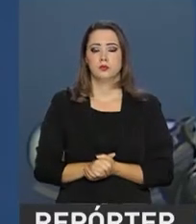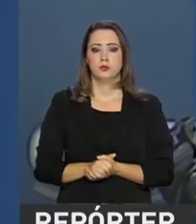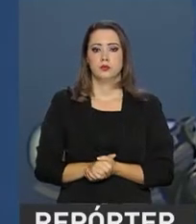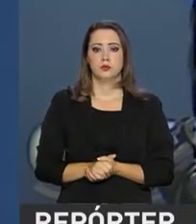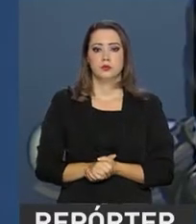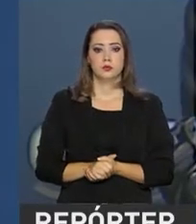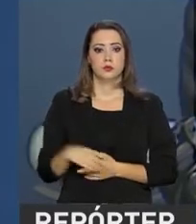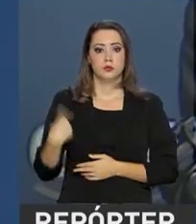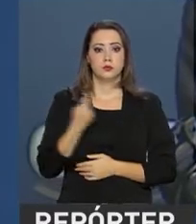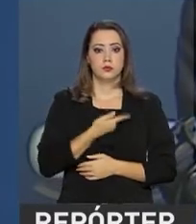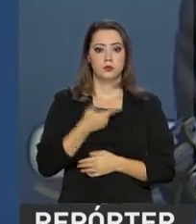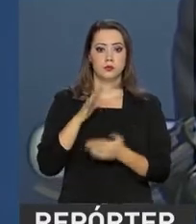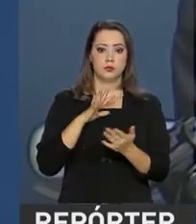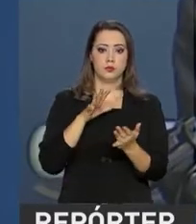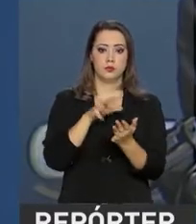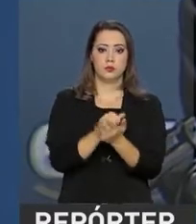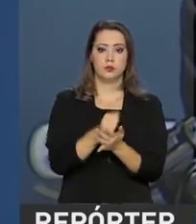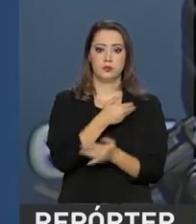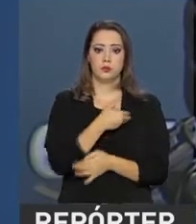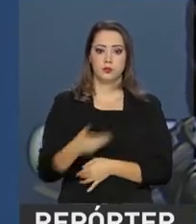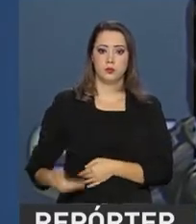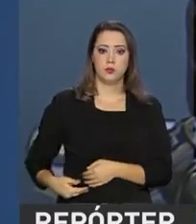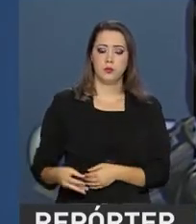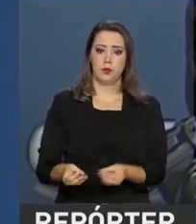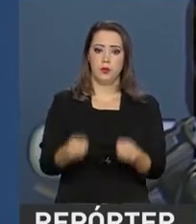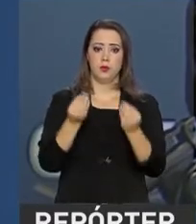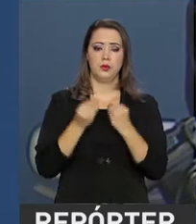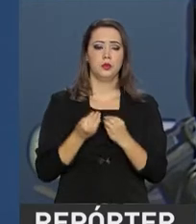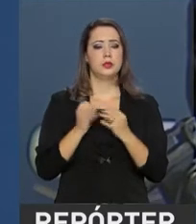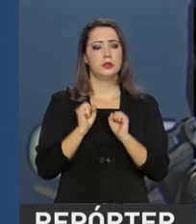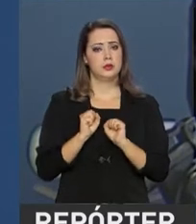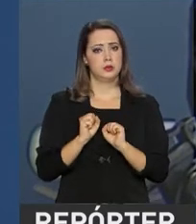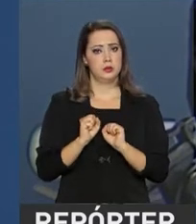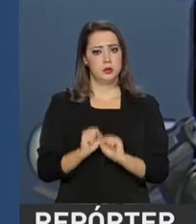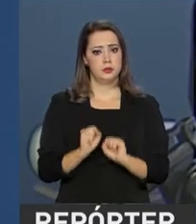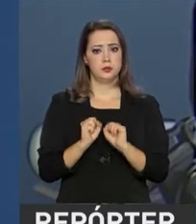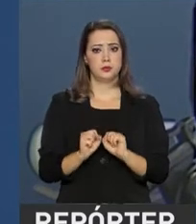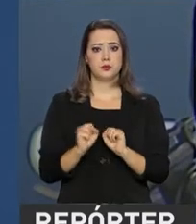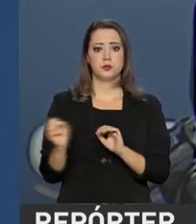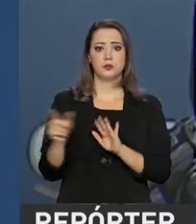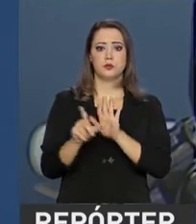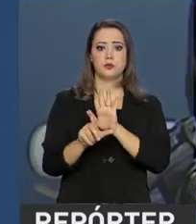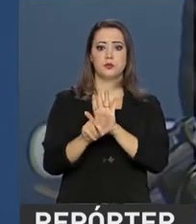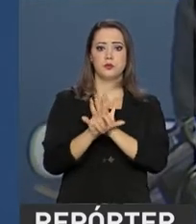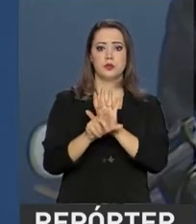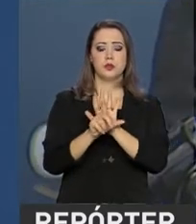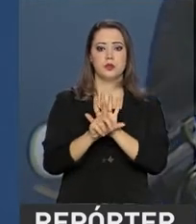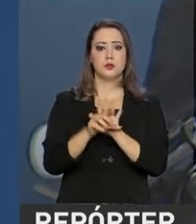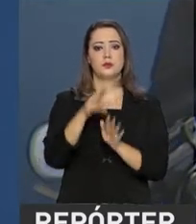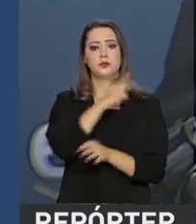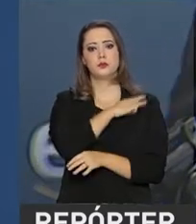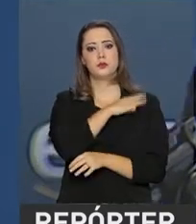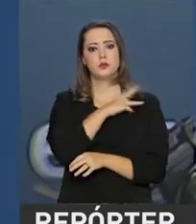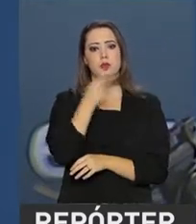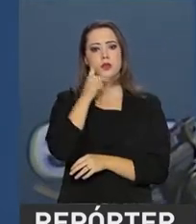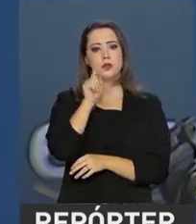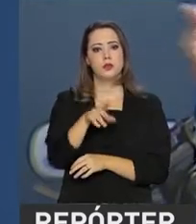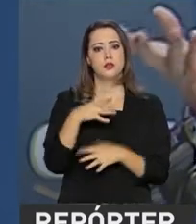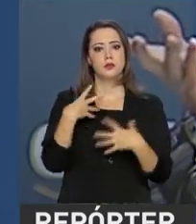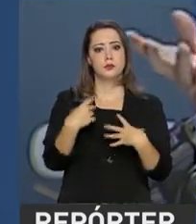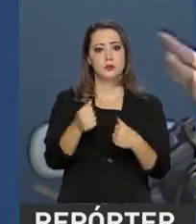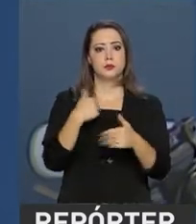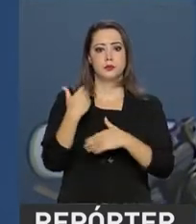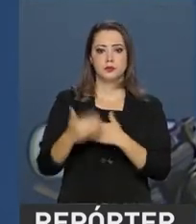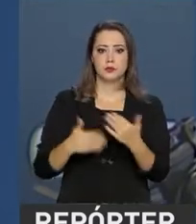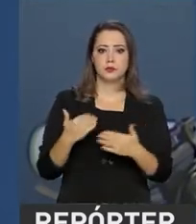nós assumimos o governo, trouxeram-me a hipótese da reforma do ensino médio e eu disse, olha, vamos fazê-la.